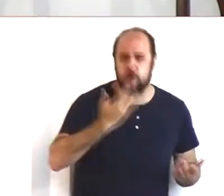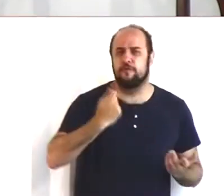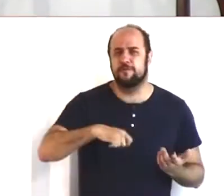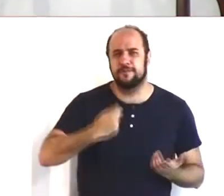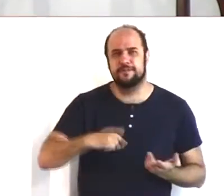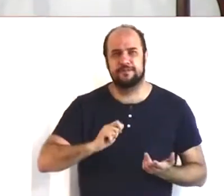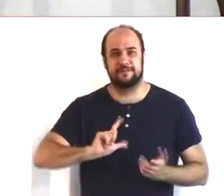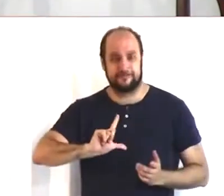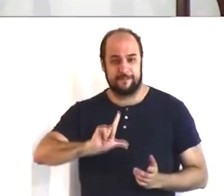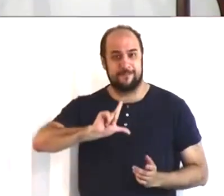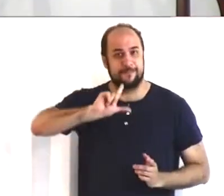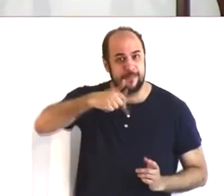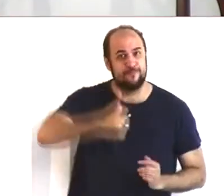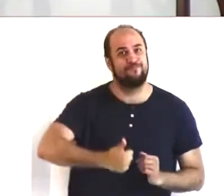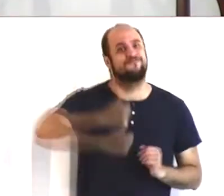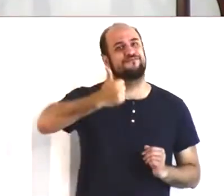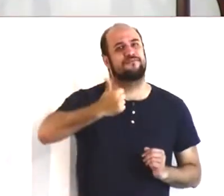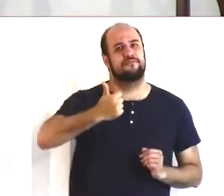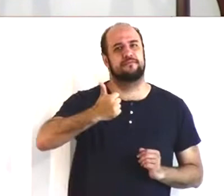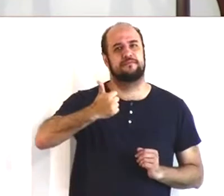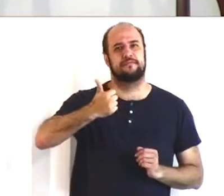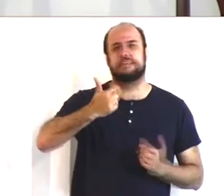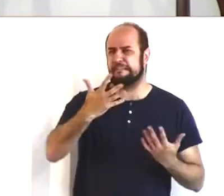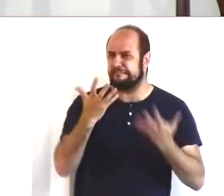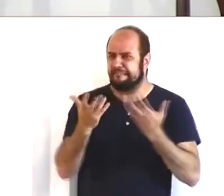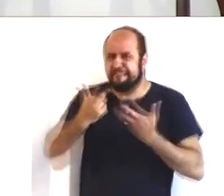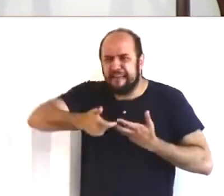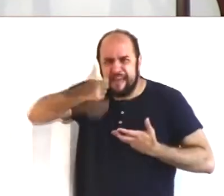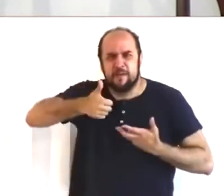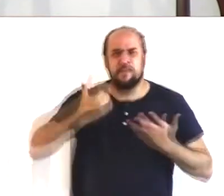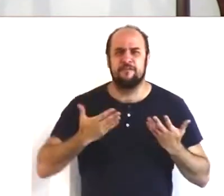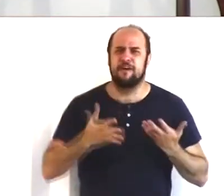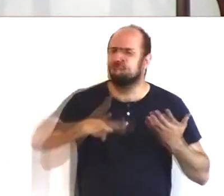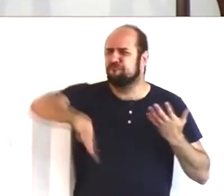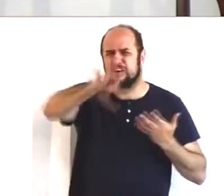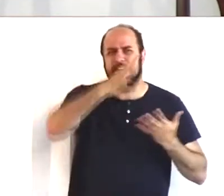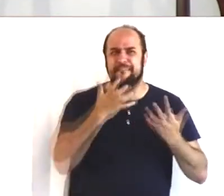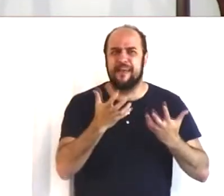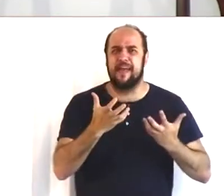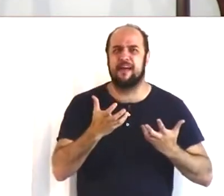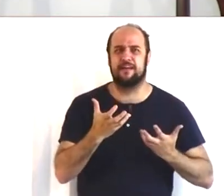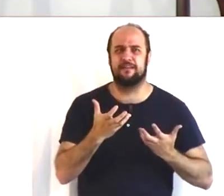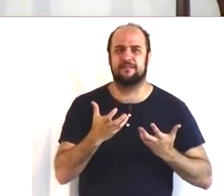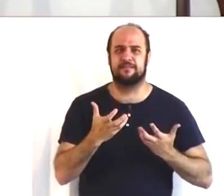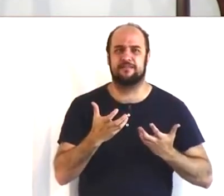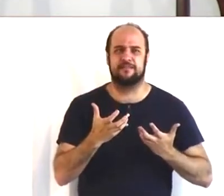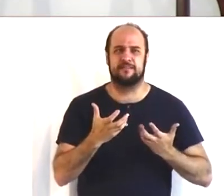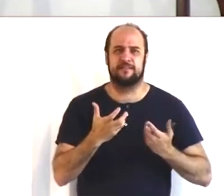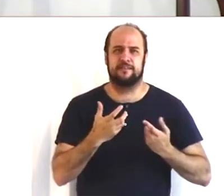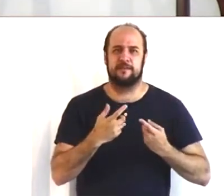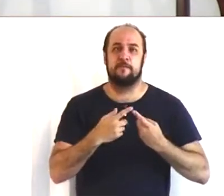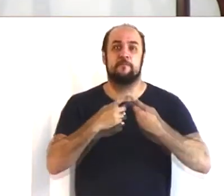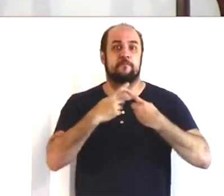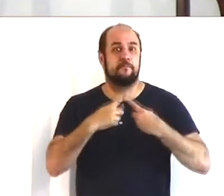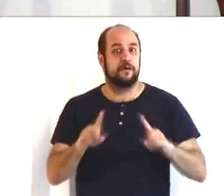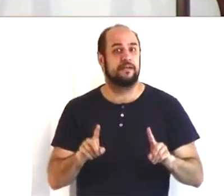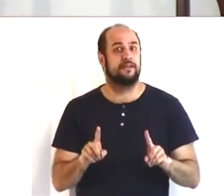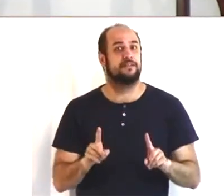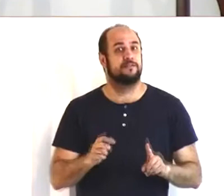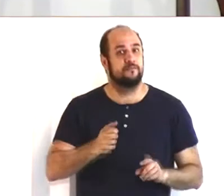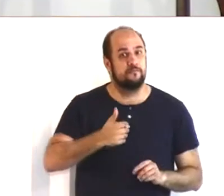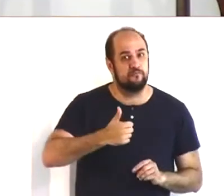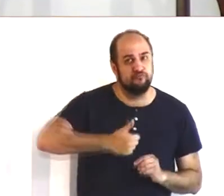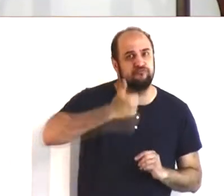aprovação. E quem não quer ser aprovado? Todos querem ser aprovados, só que para que haja